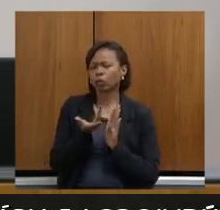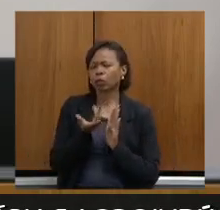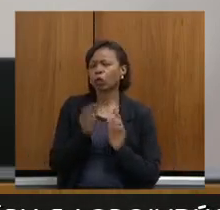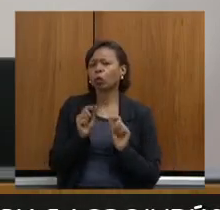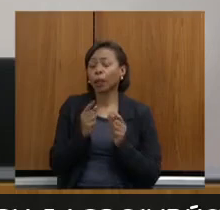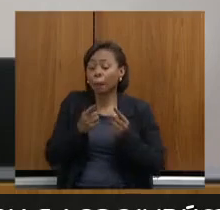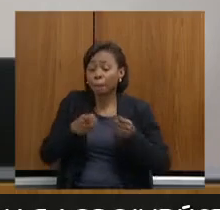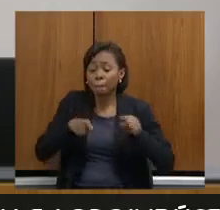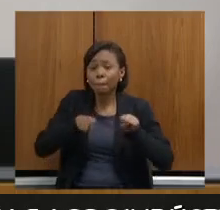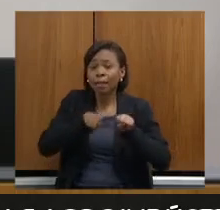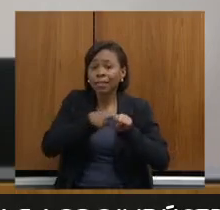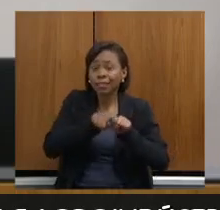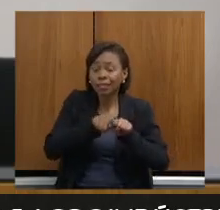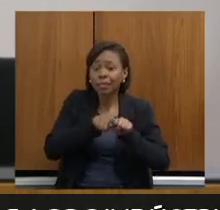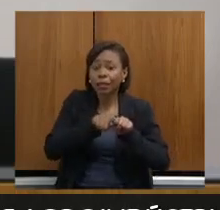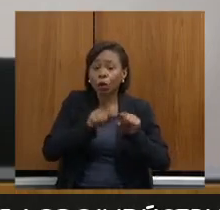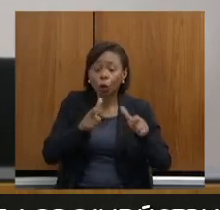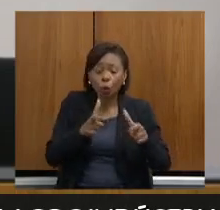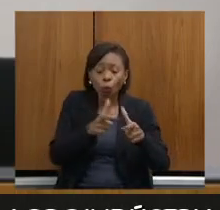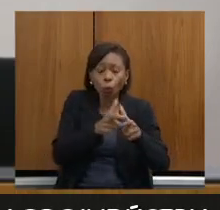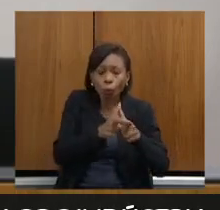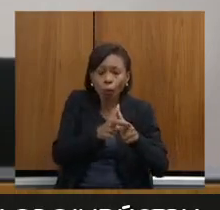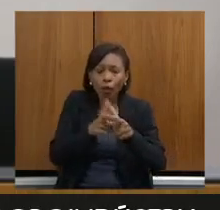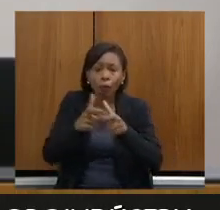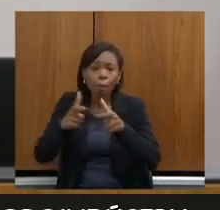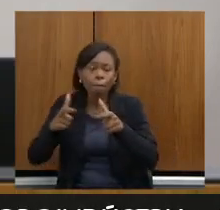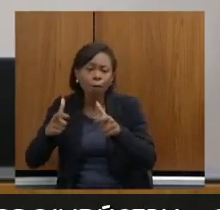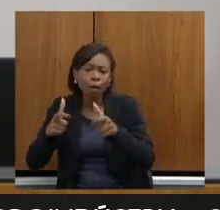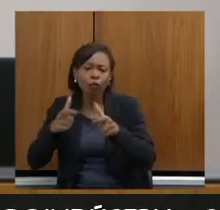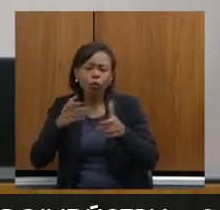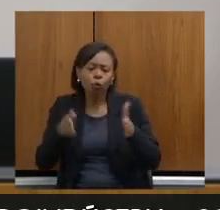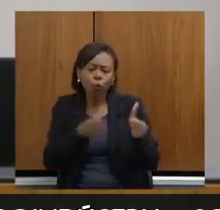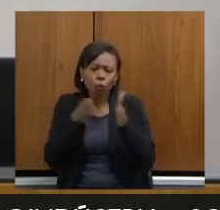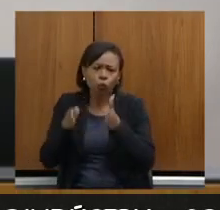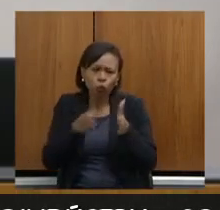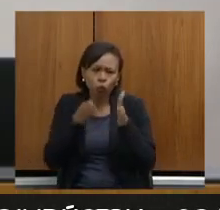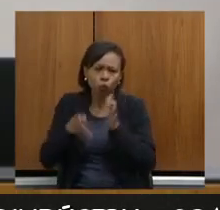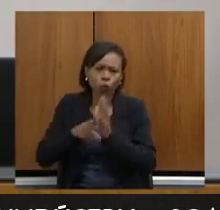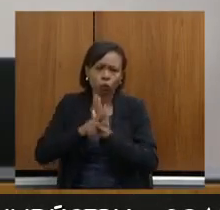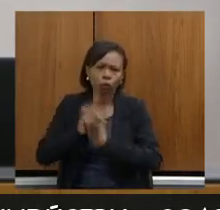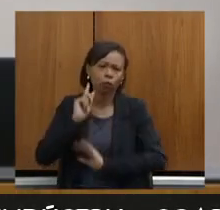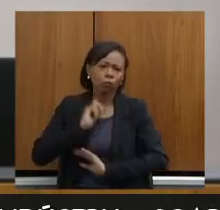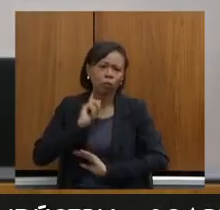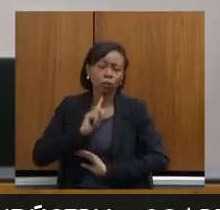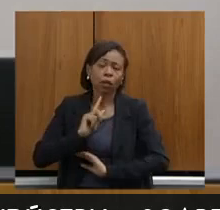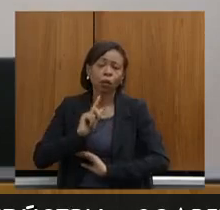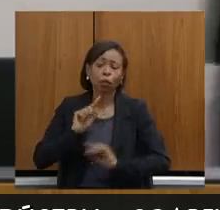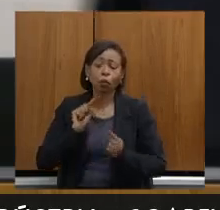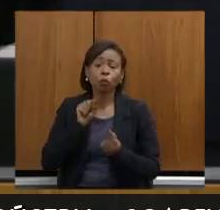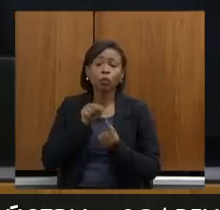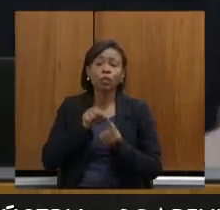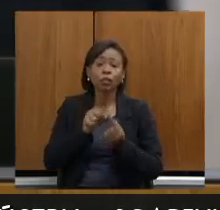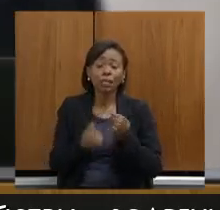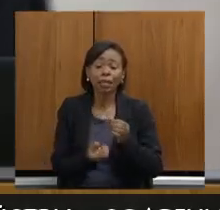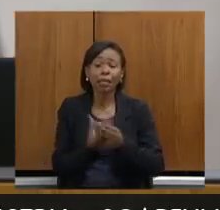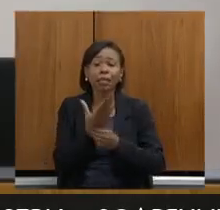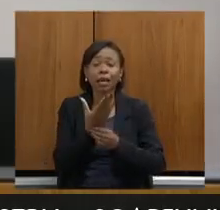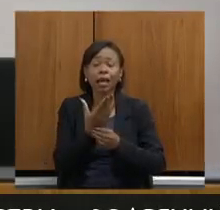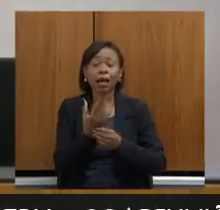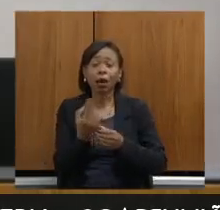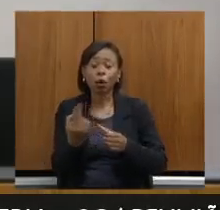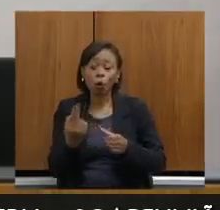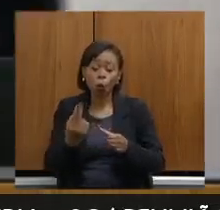com os pequenos e médios produtores de Minas Gerais para construir as suas usinas fotovoltaicas o